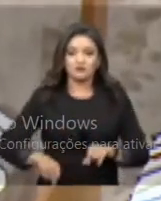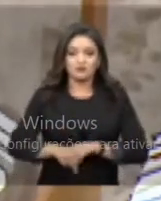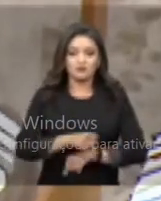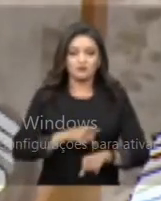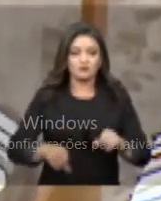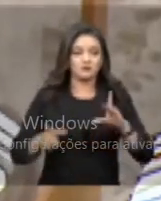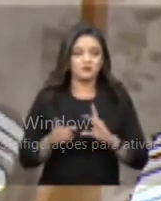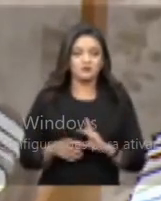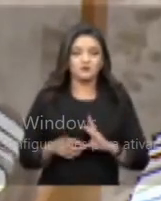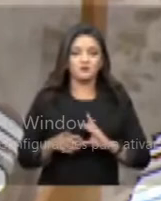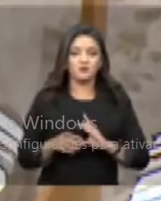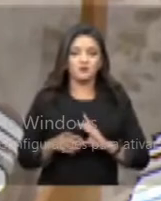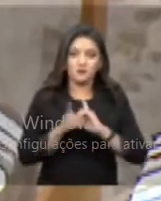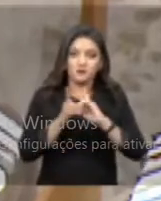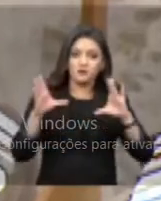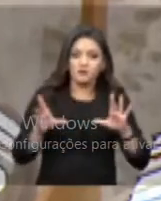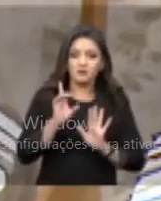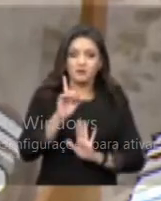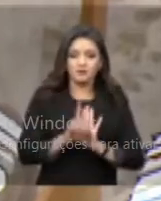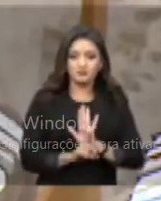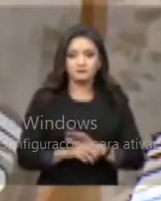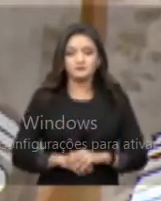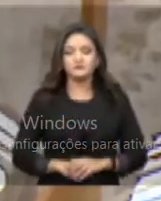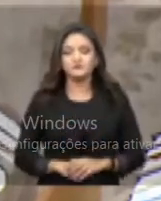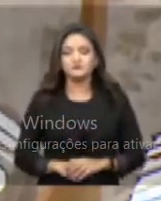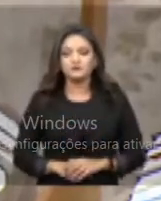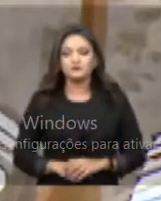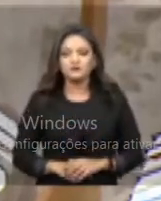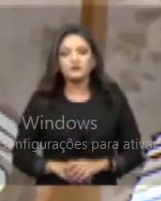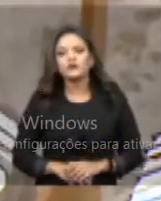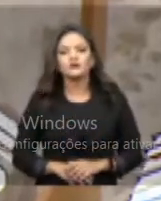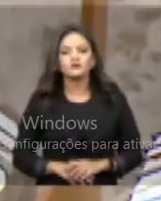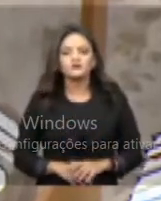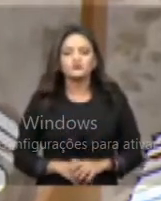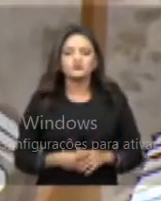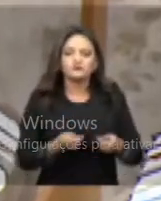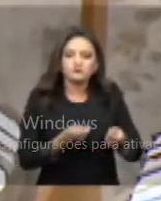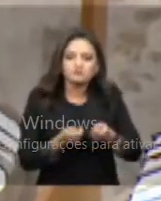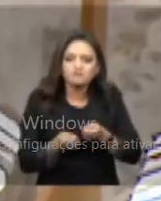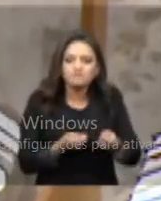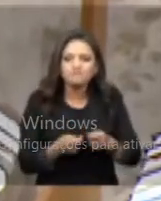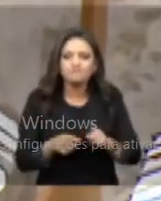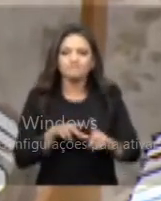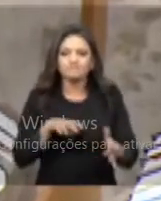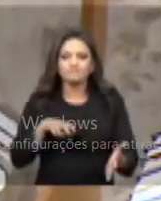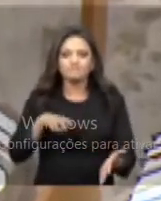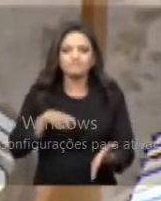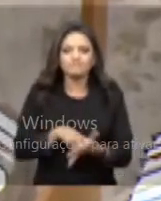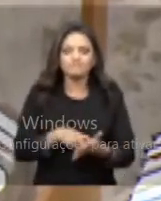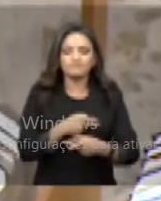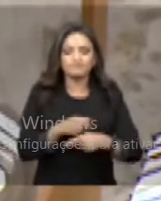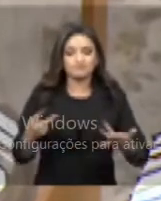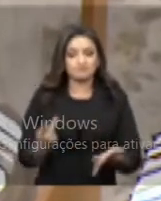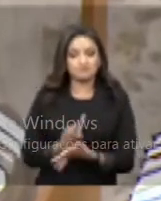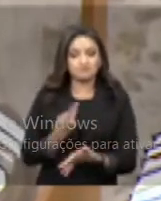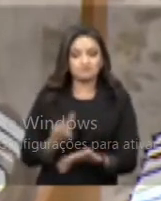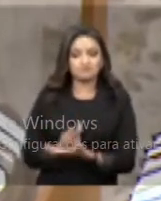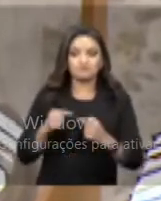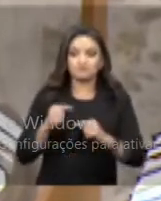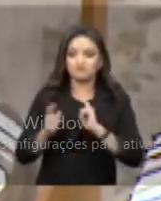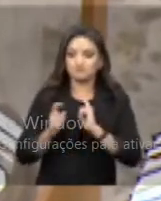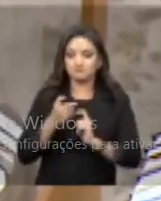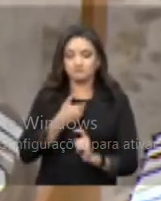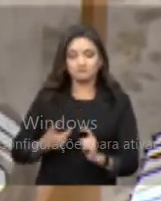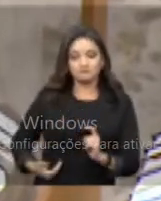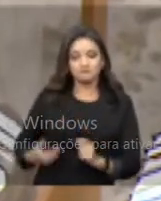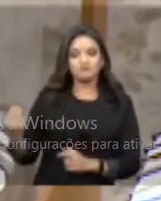de direito. A coibição e punição dos atos de improbidade administrativa é uma parte